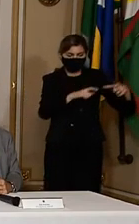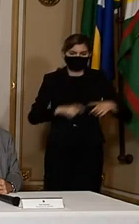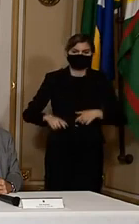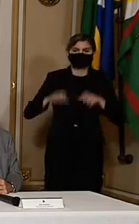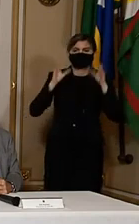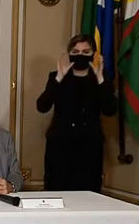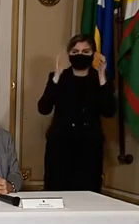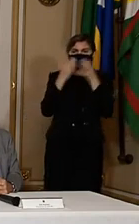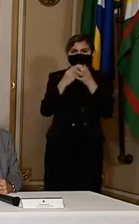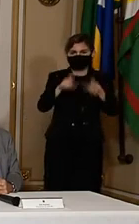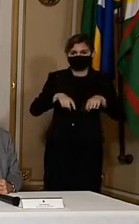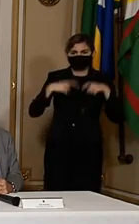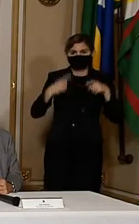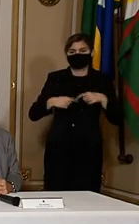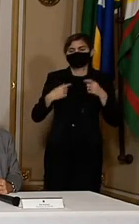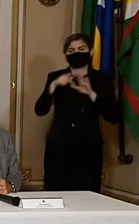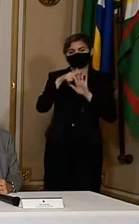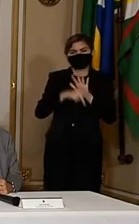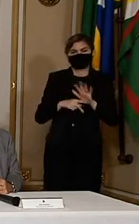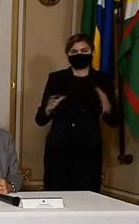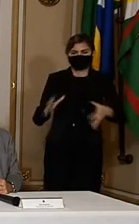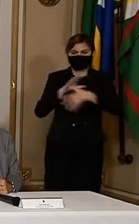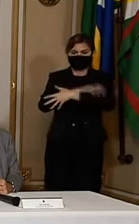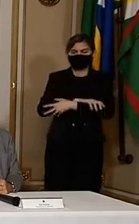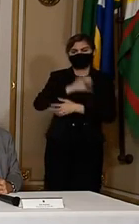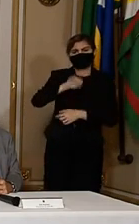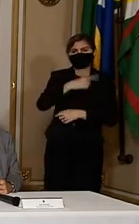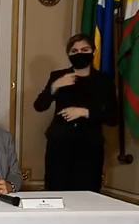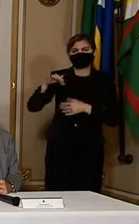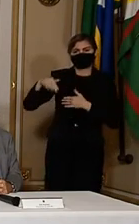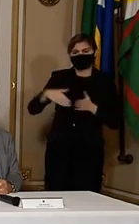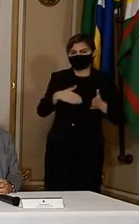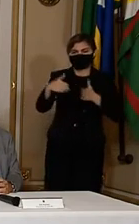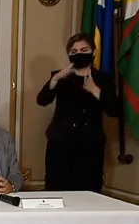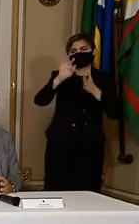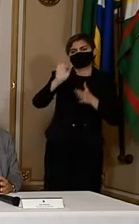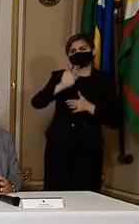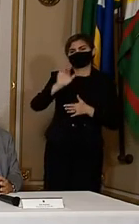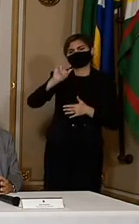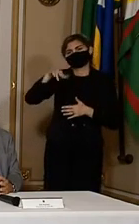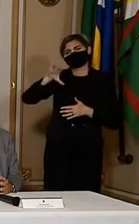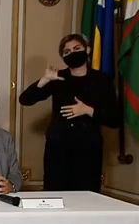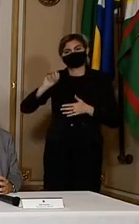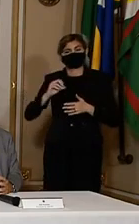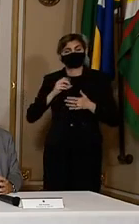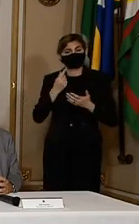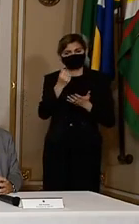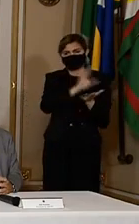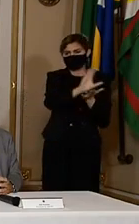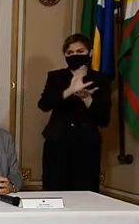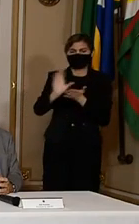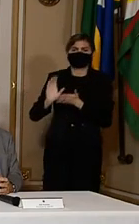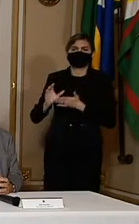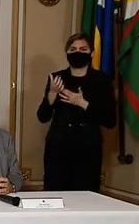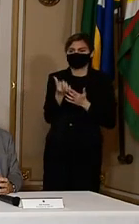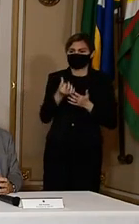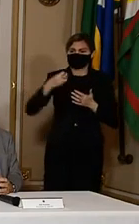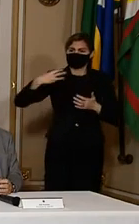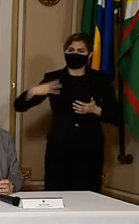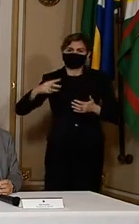comunidades Rurais do Estado Programa de Integração do São Francisco o piercing no investimento total